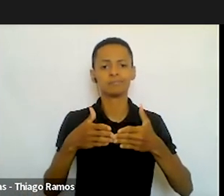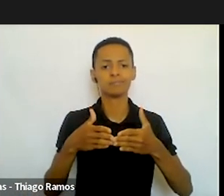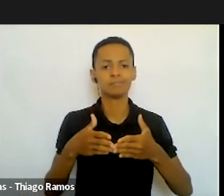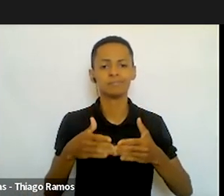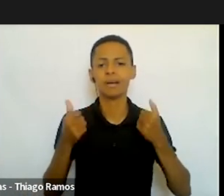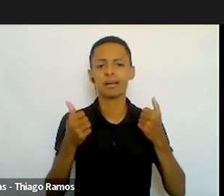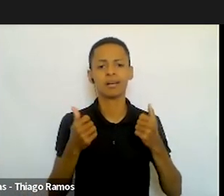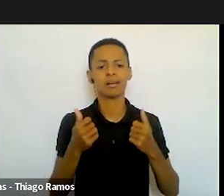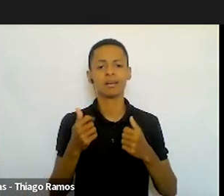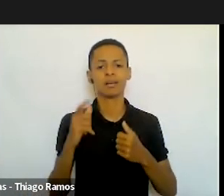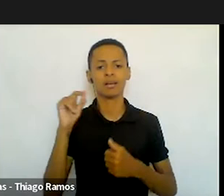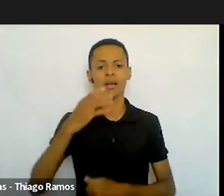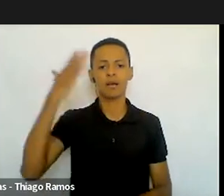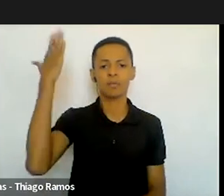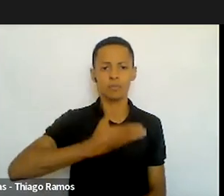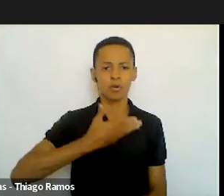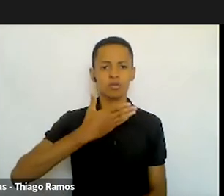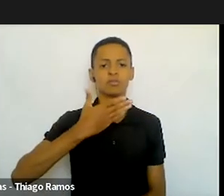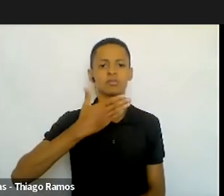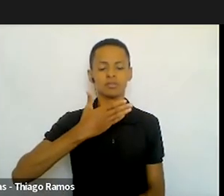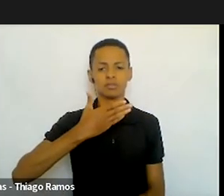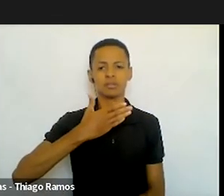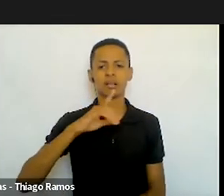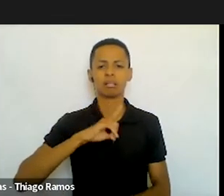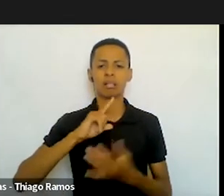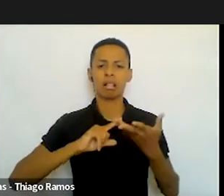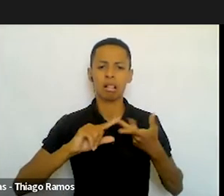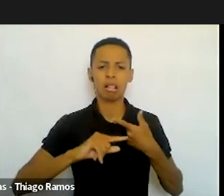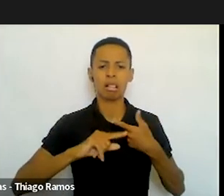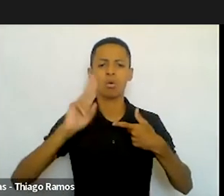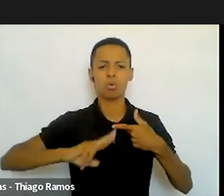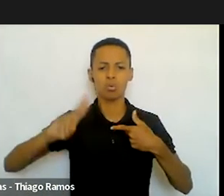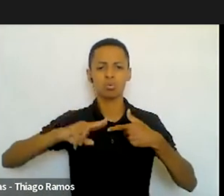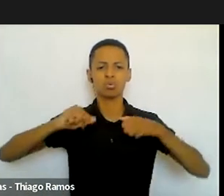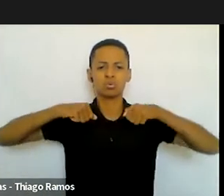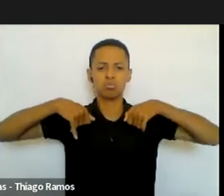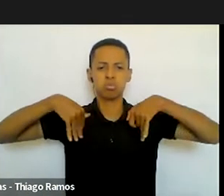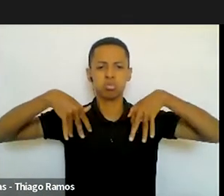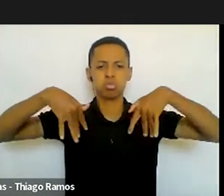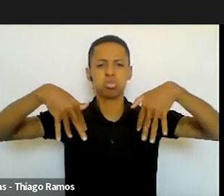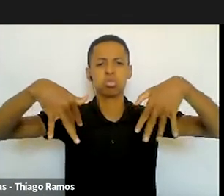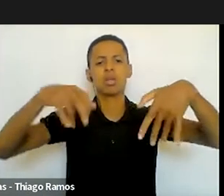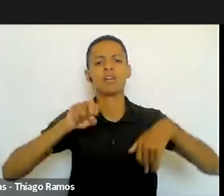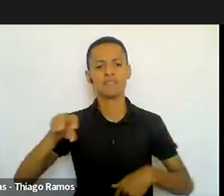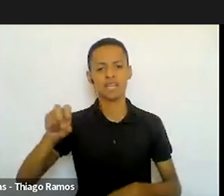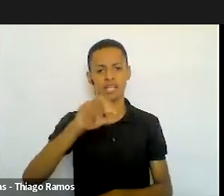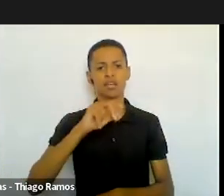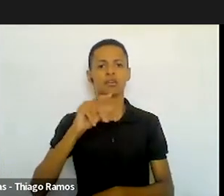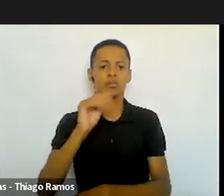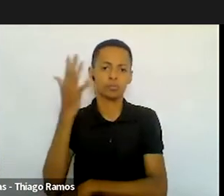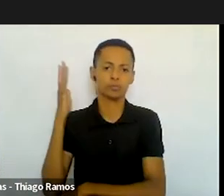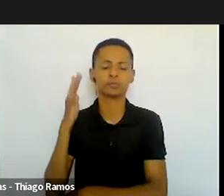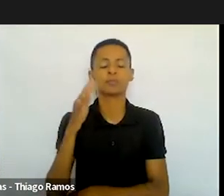exacerbada para aprovar esse tanto de absurdo de agrotóxico para dentro do território brasileiro e onde um governo